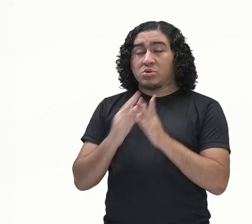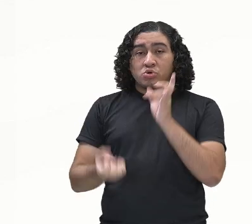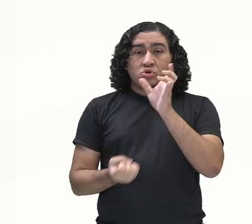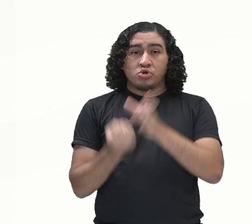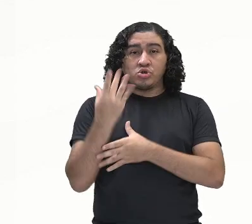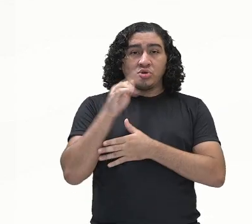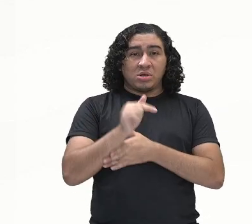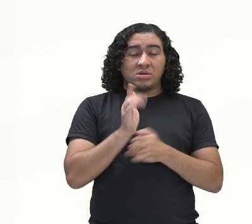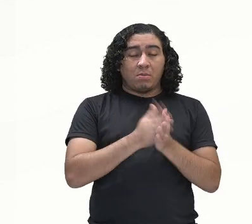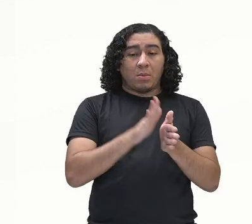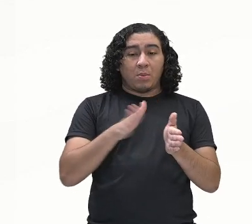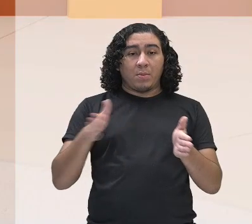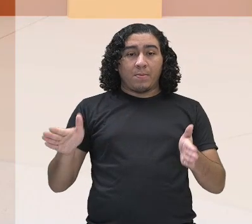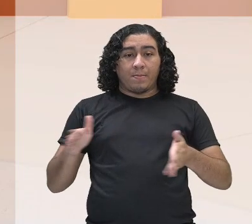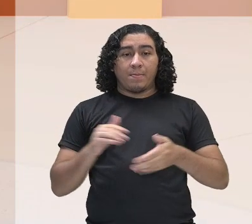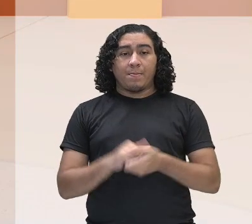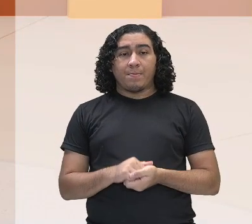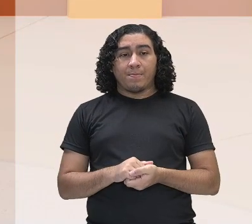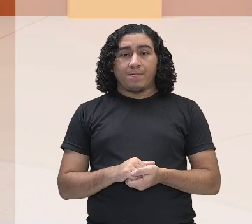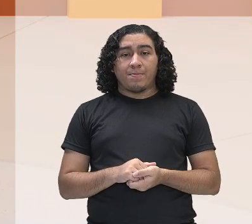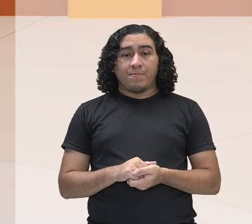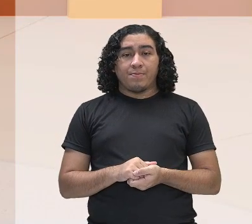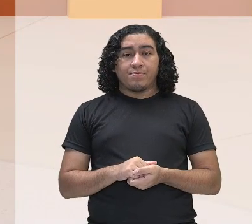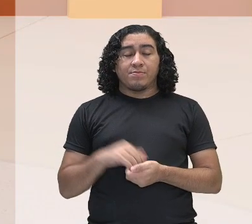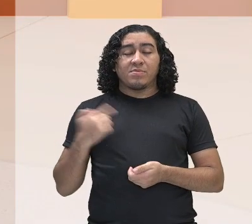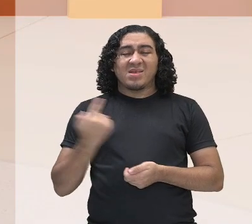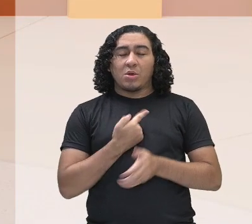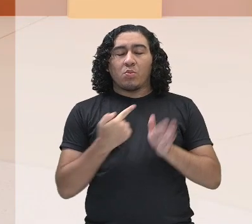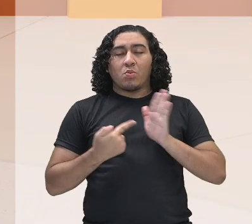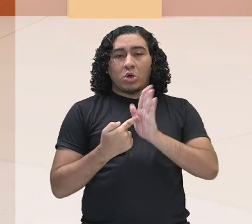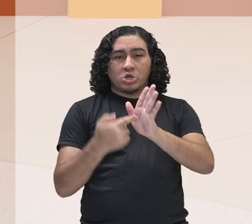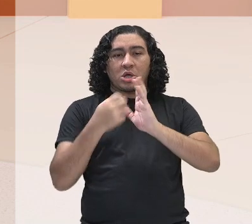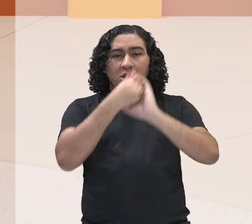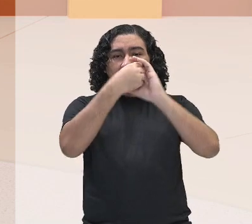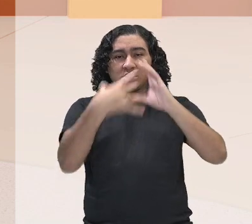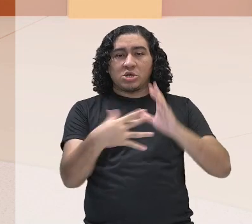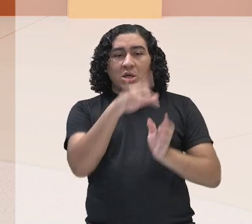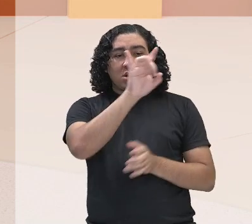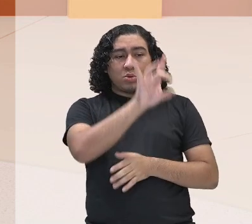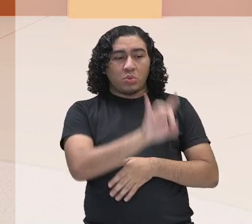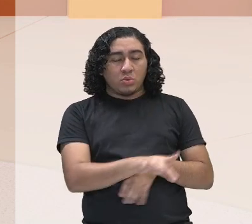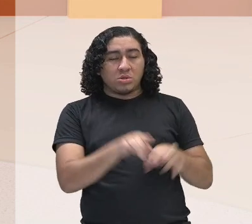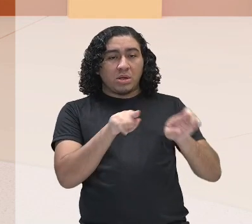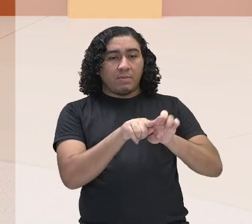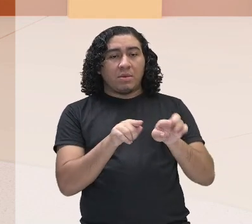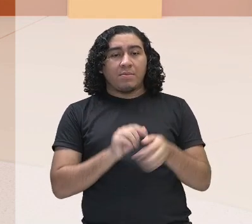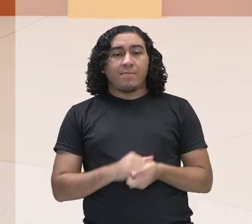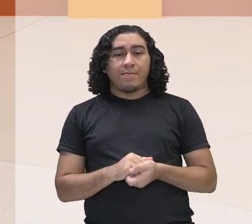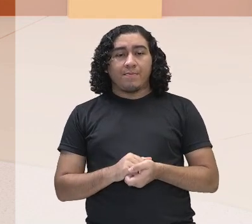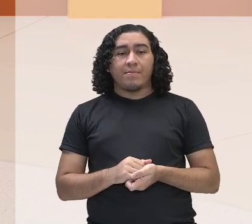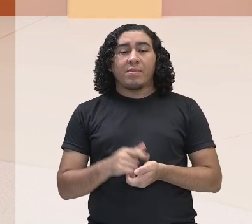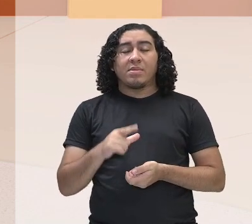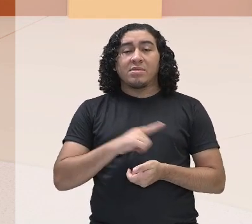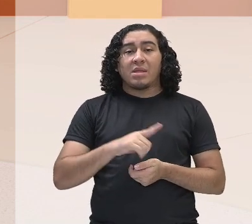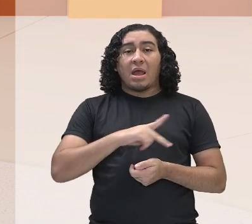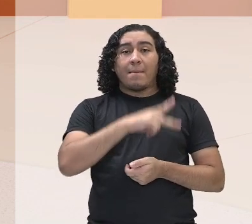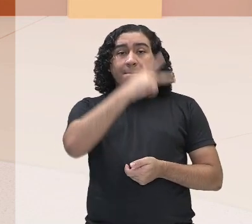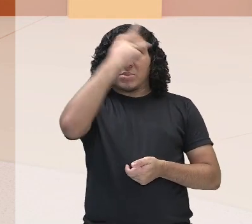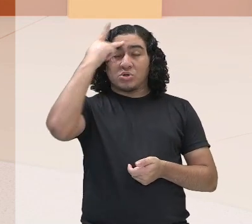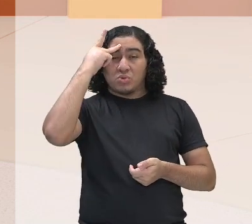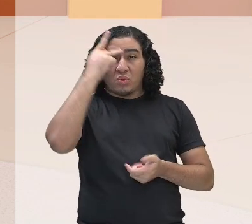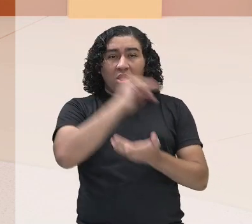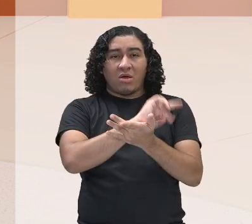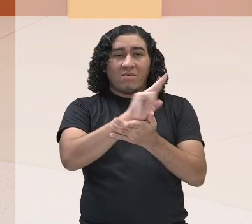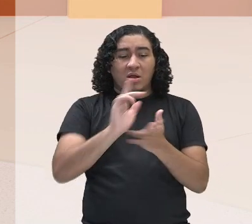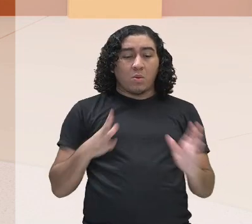desse processo, né? A gente vai caracterizar cada um deles, comentar, né? Nós temos a concentração em grandes